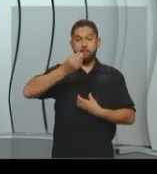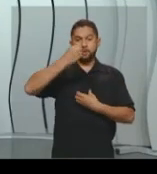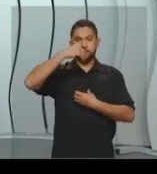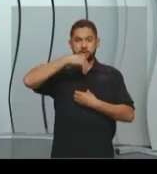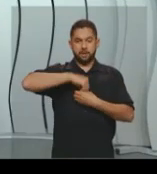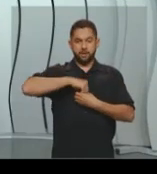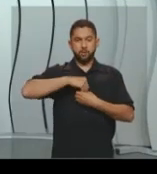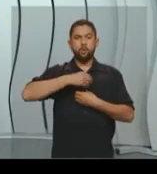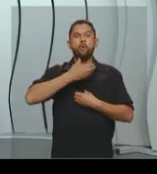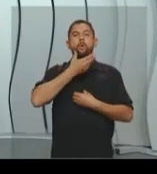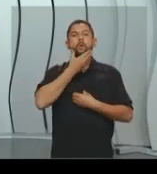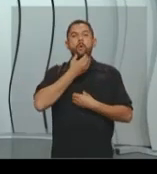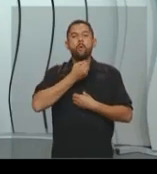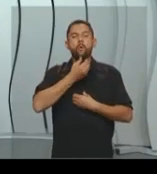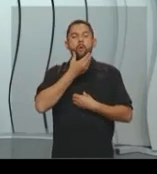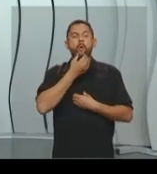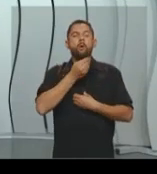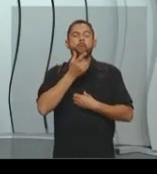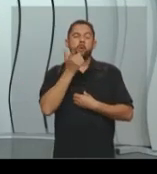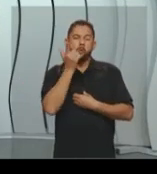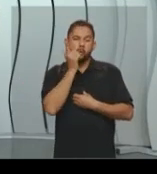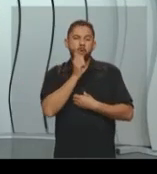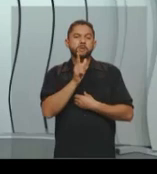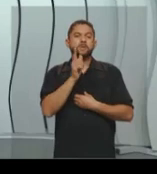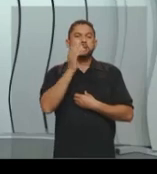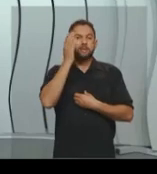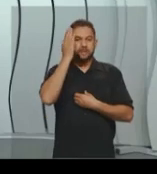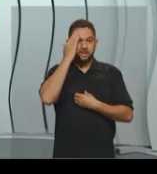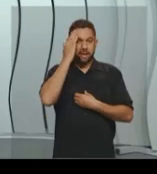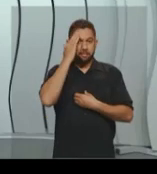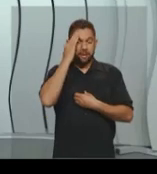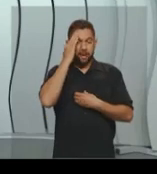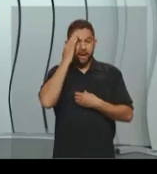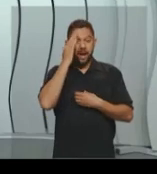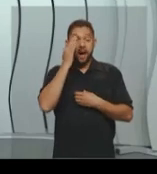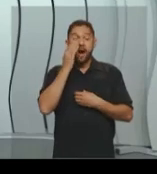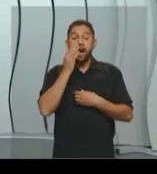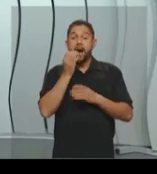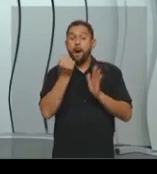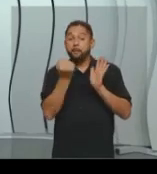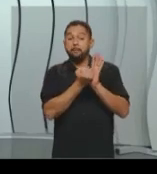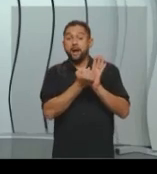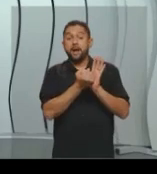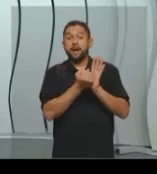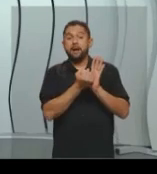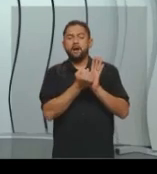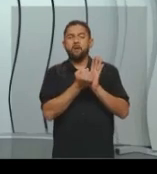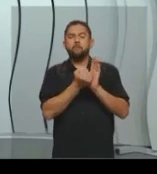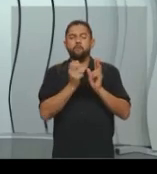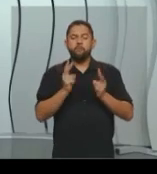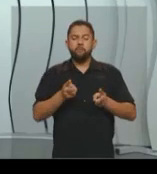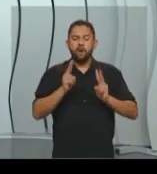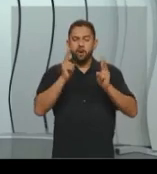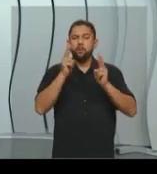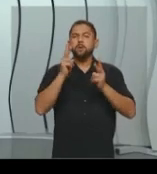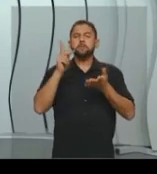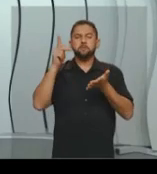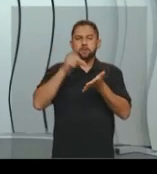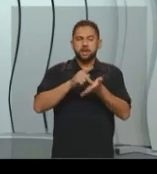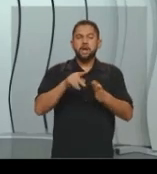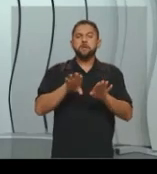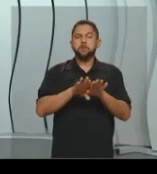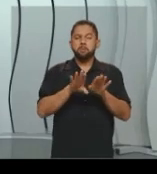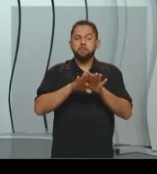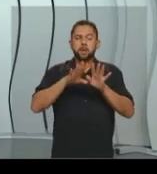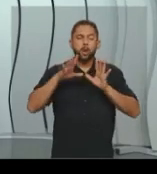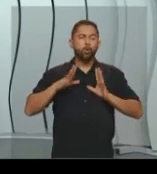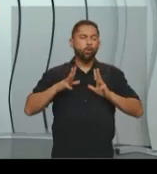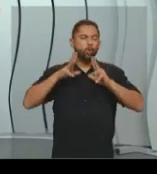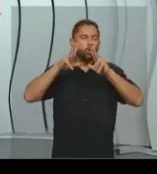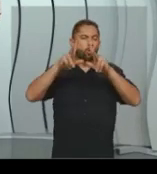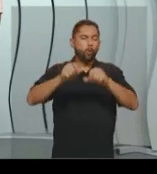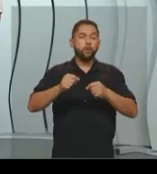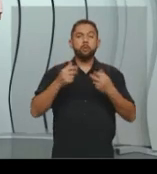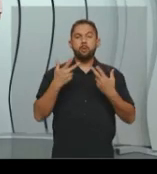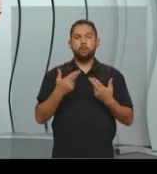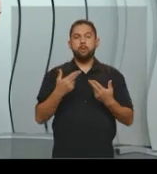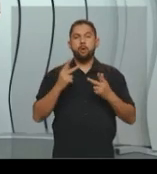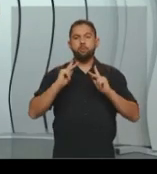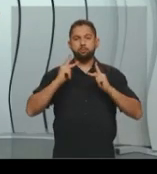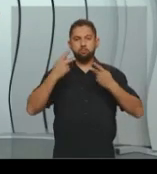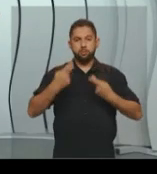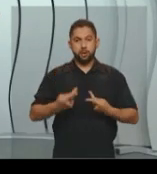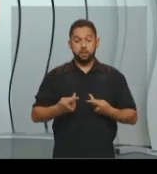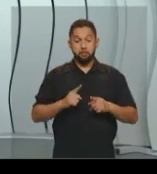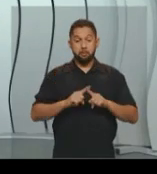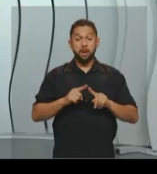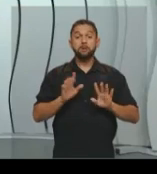homem é capaz de descobrir nela tatuadas ali, valores e verdades universais. Então, é interessante aqui parar um pouquinho